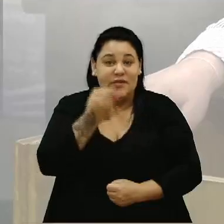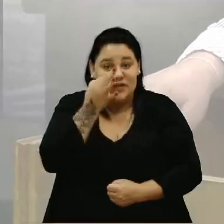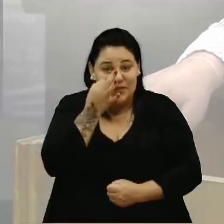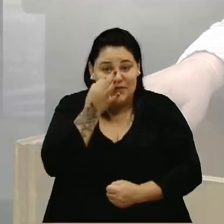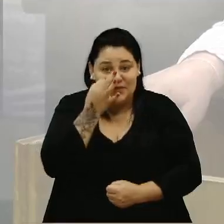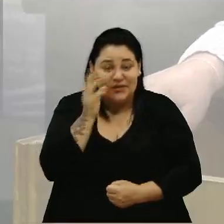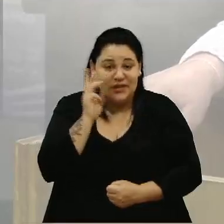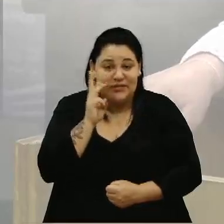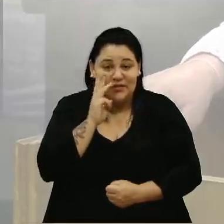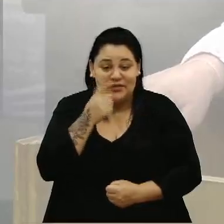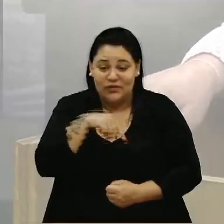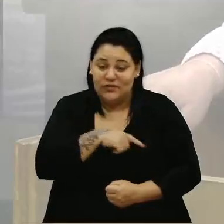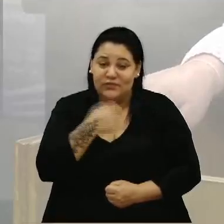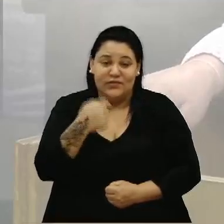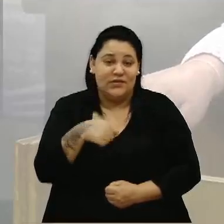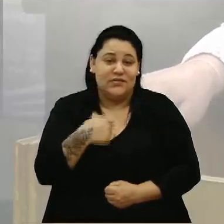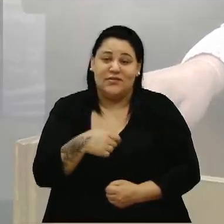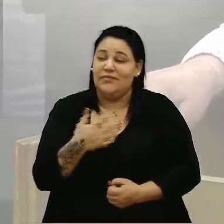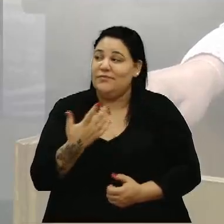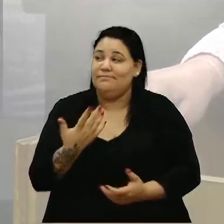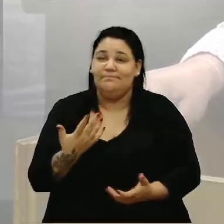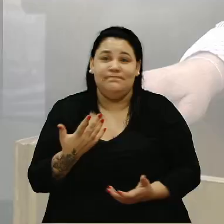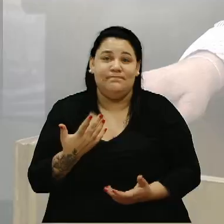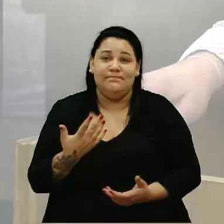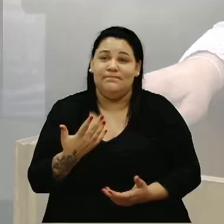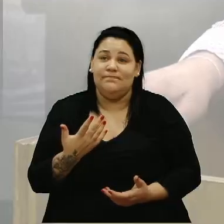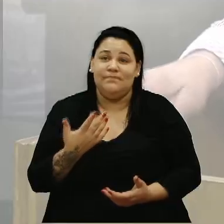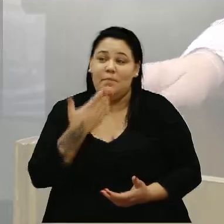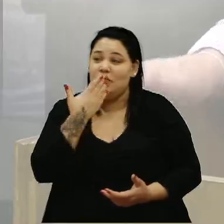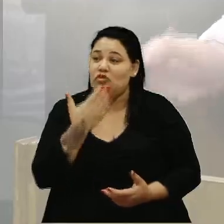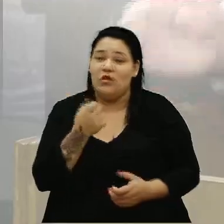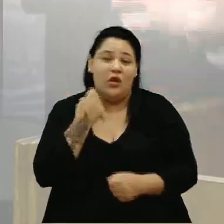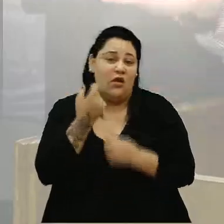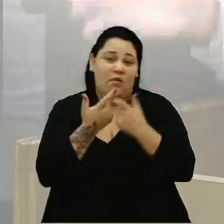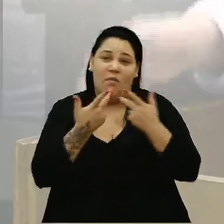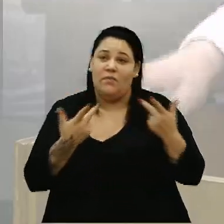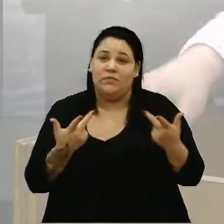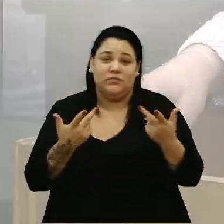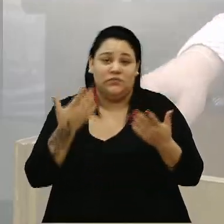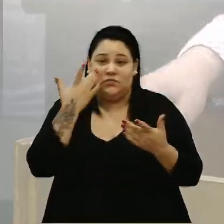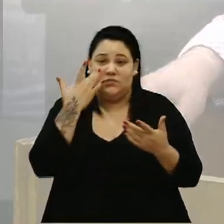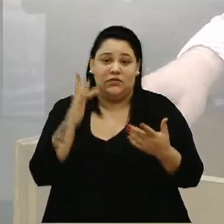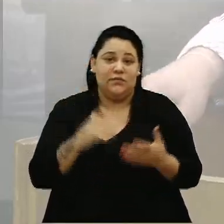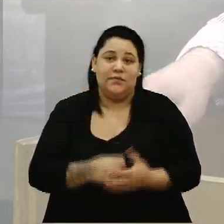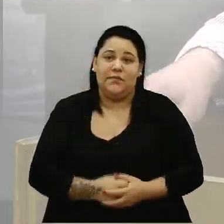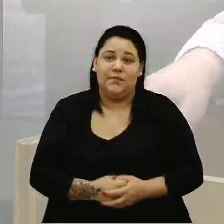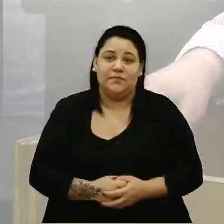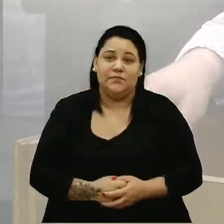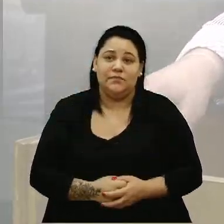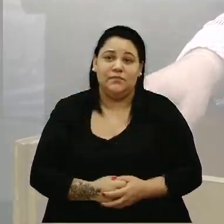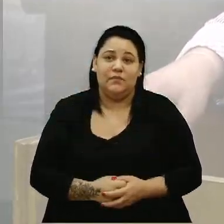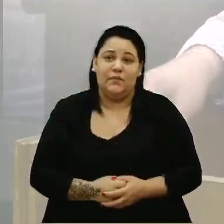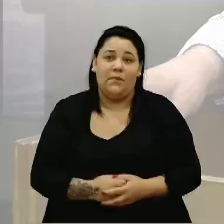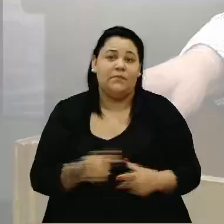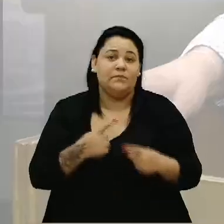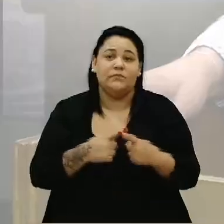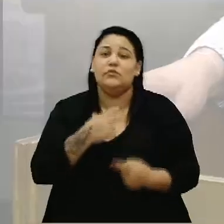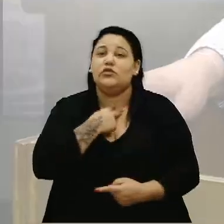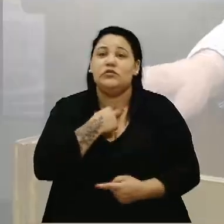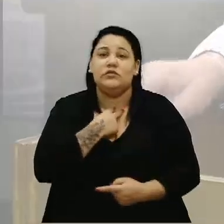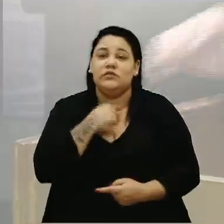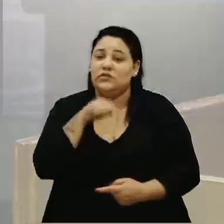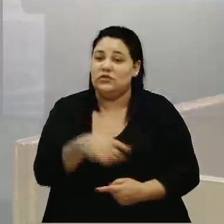que apelar para uma velinha, alguma coisa, alguma lamparina, porque não dá mais, não dá mais, porque